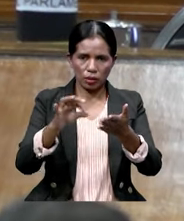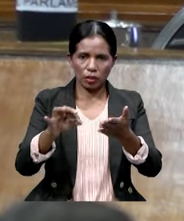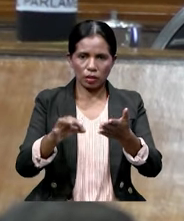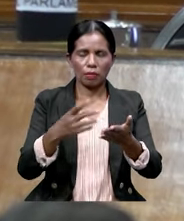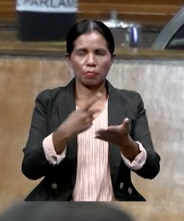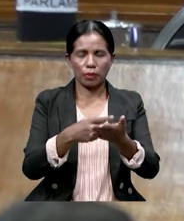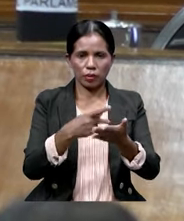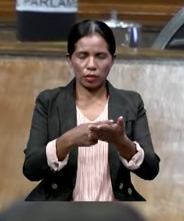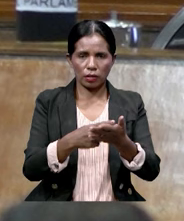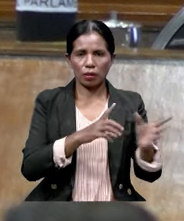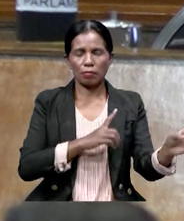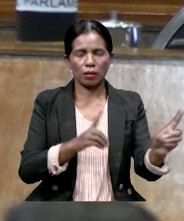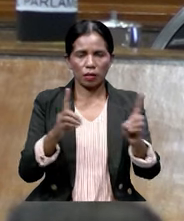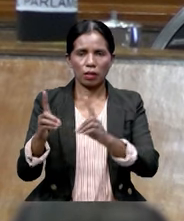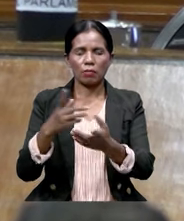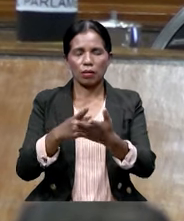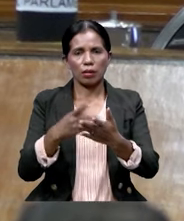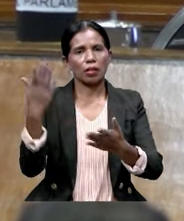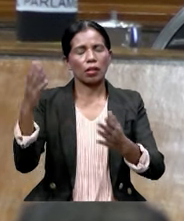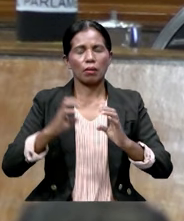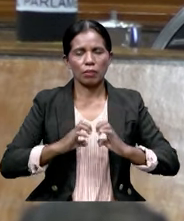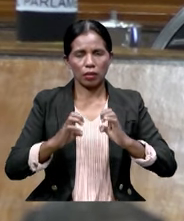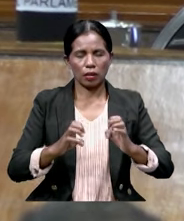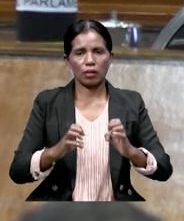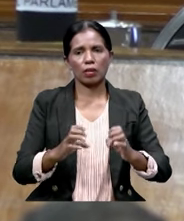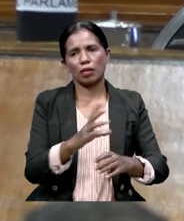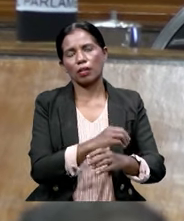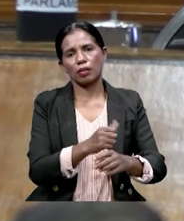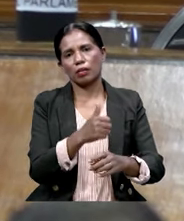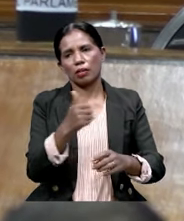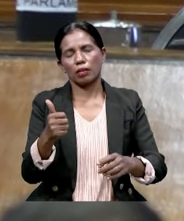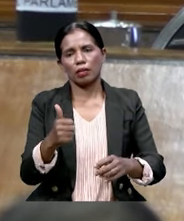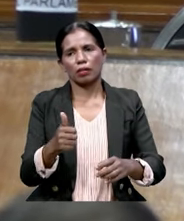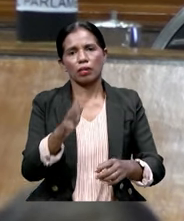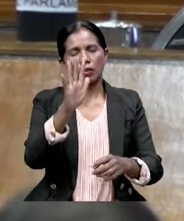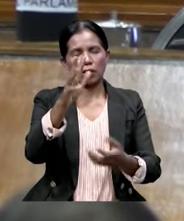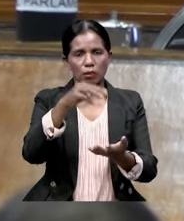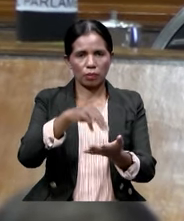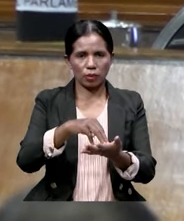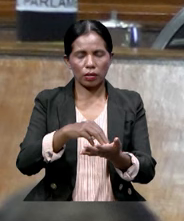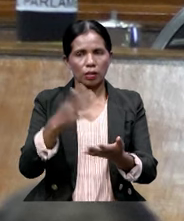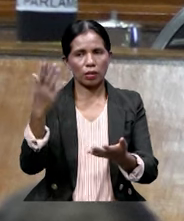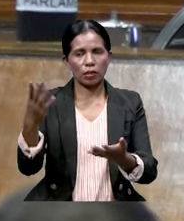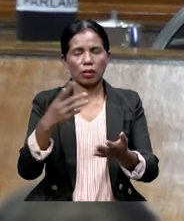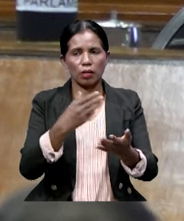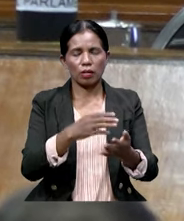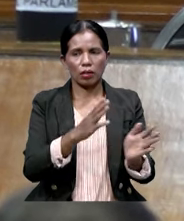proses implementasaun proyek sira emergency ini ya balu kategori da mais de 5 milhões ne iha